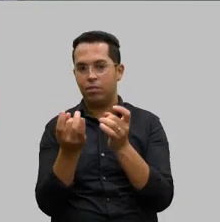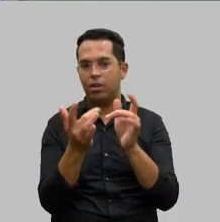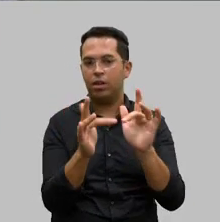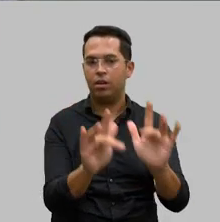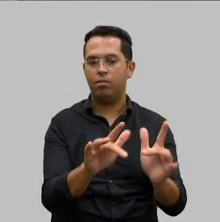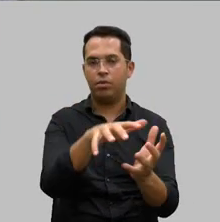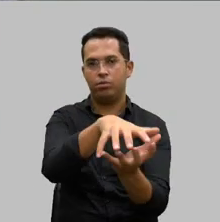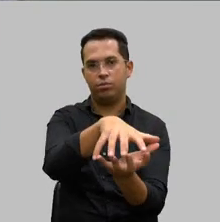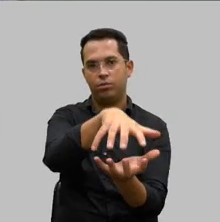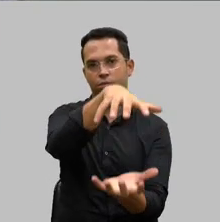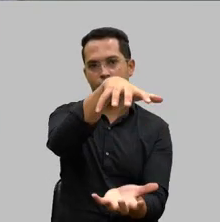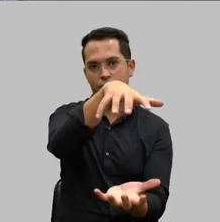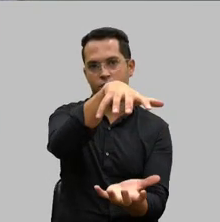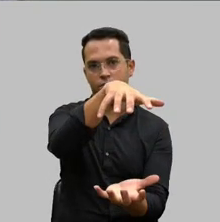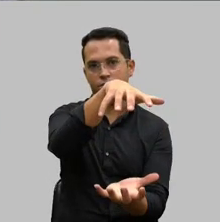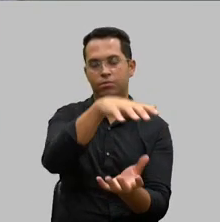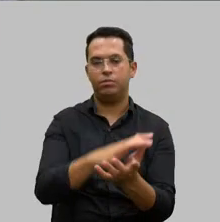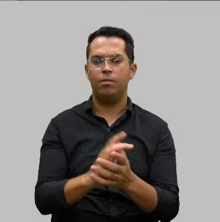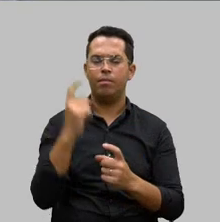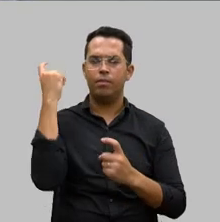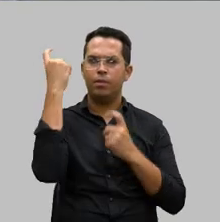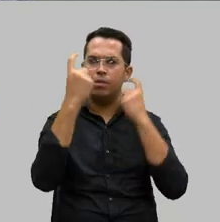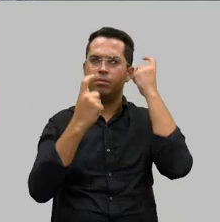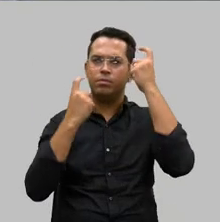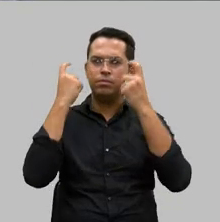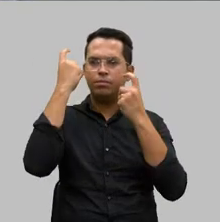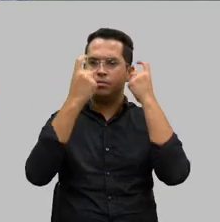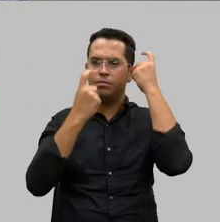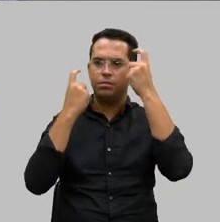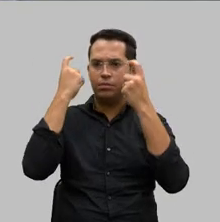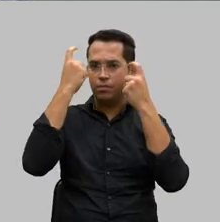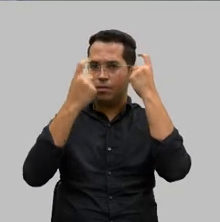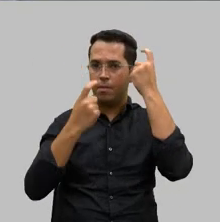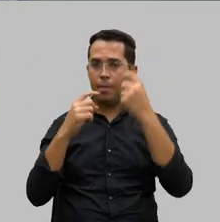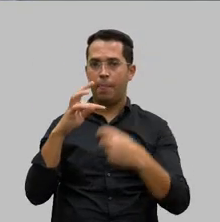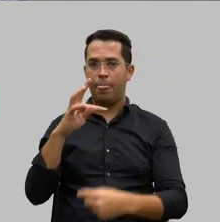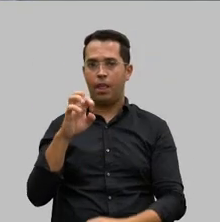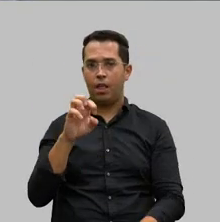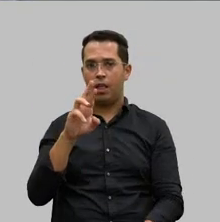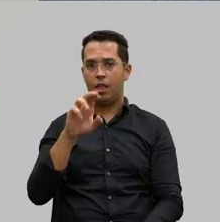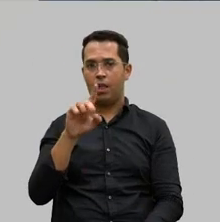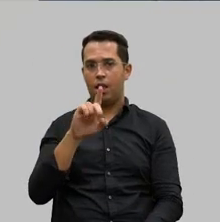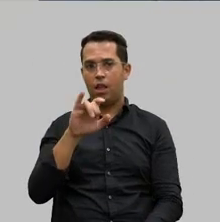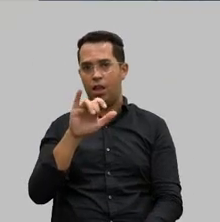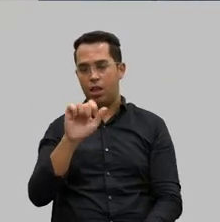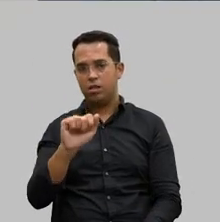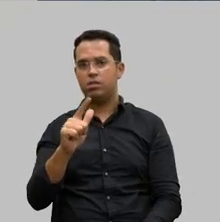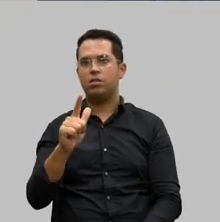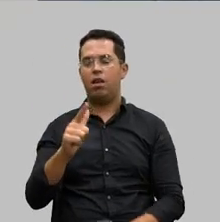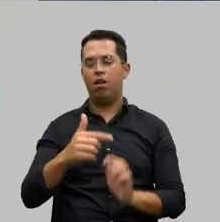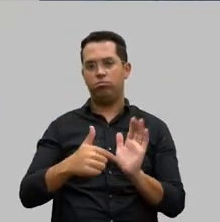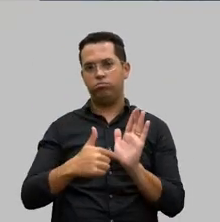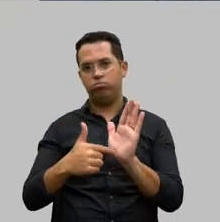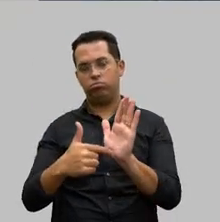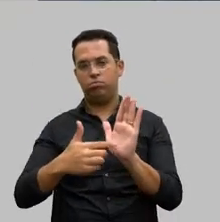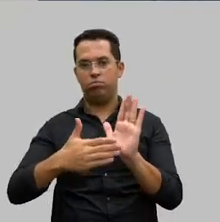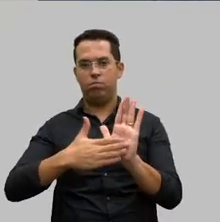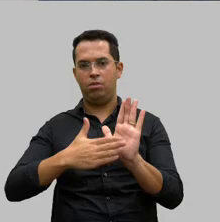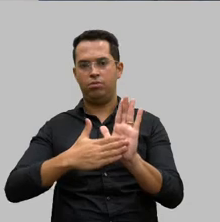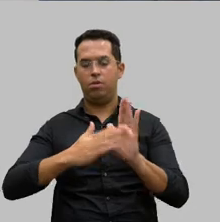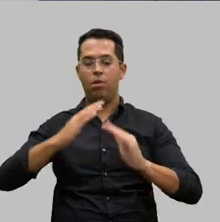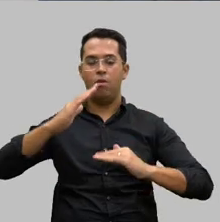ali então é uma preocupação muito grande quando a Terezinha coloca né Principalmente aquele funcionário que